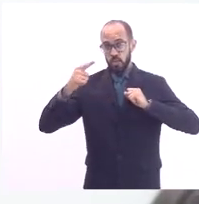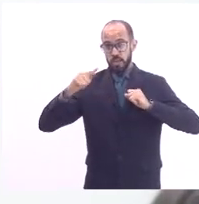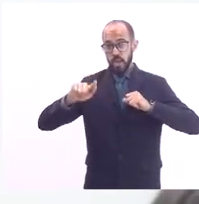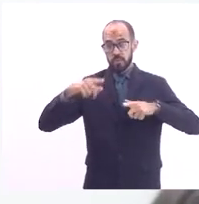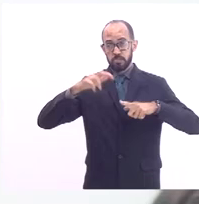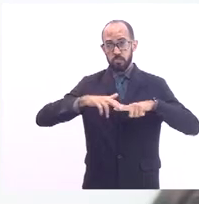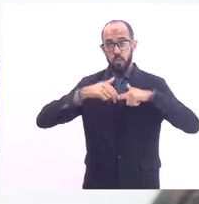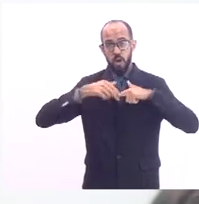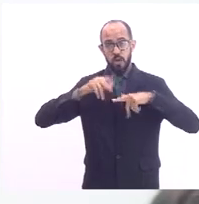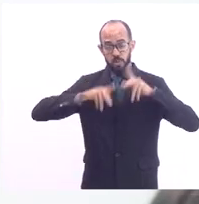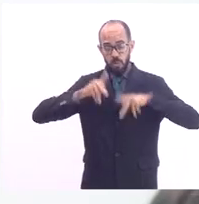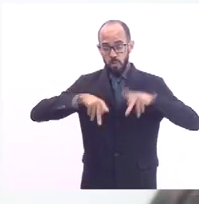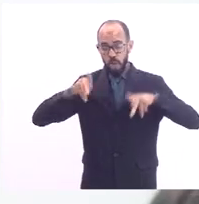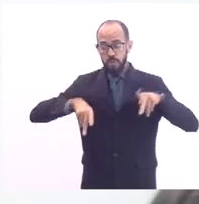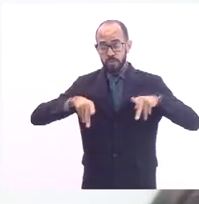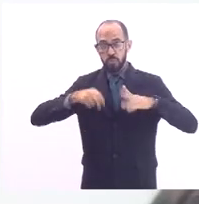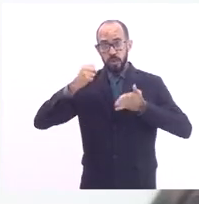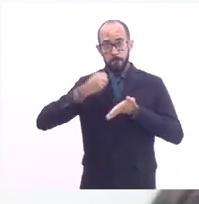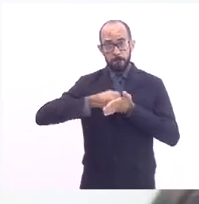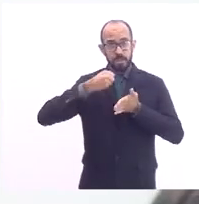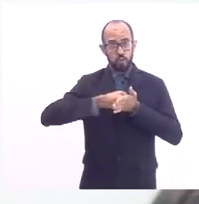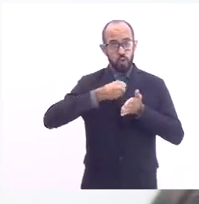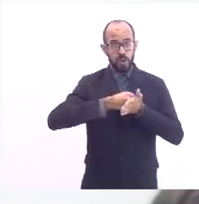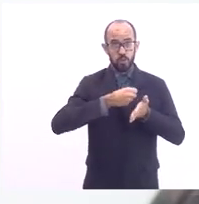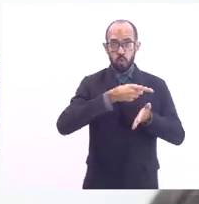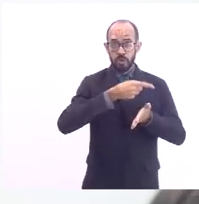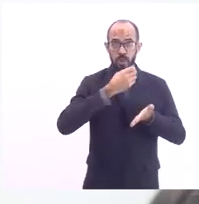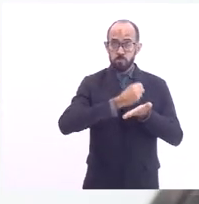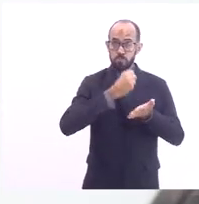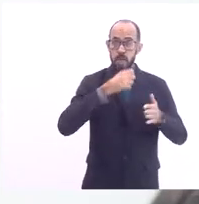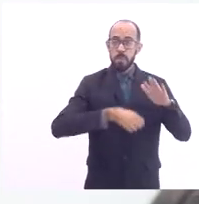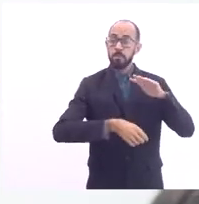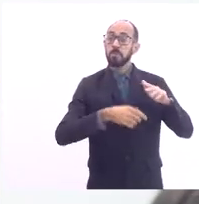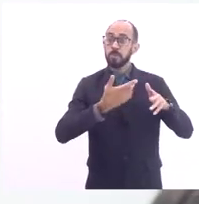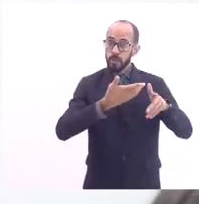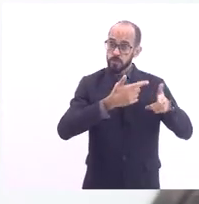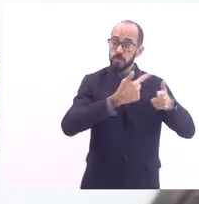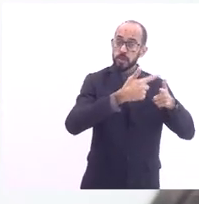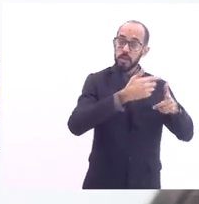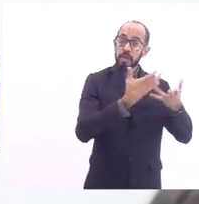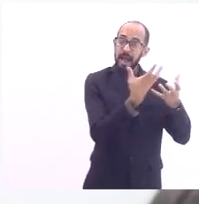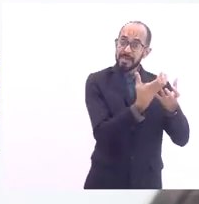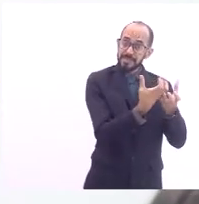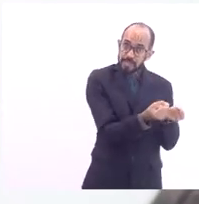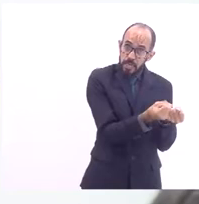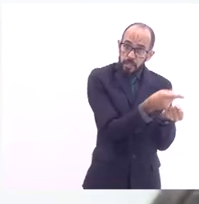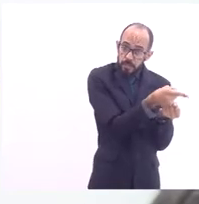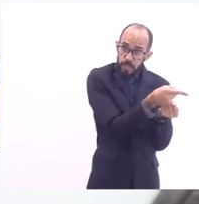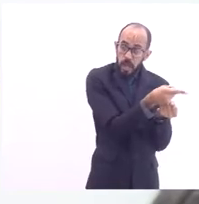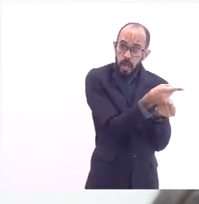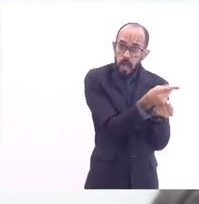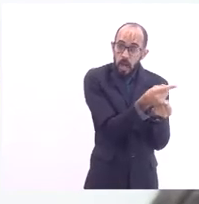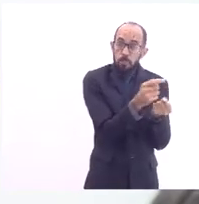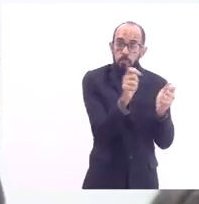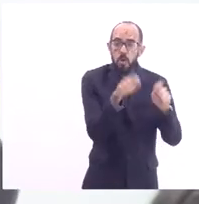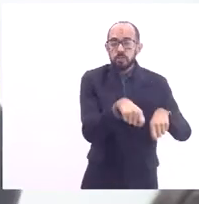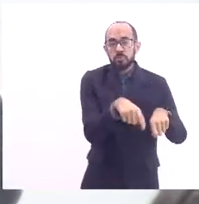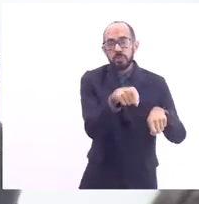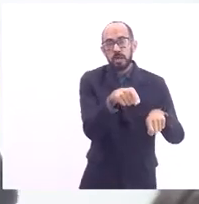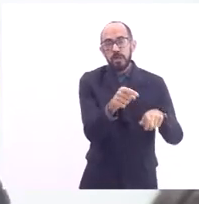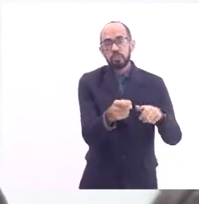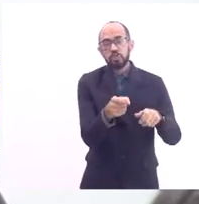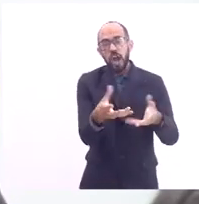pressão da população de Goiás. Ele chega a admitir a possibilidade de uma reestatização, que está